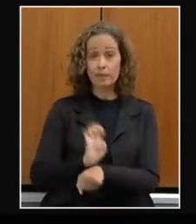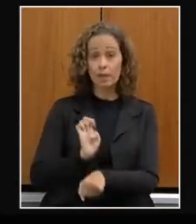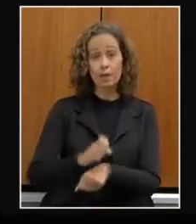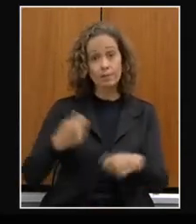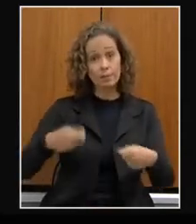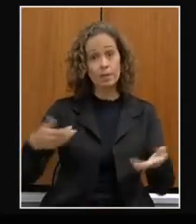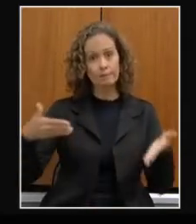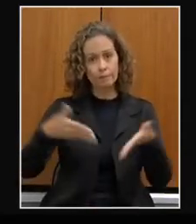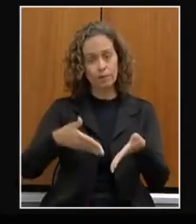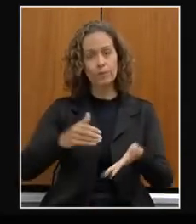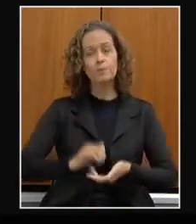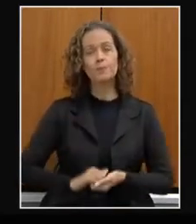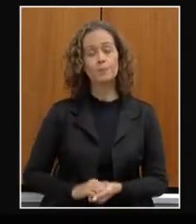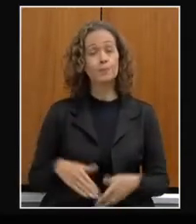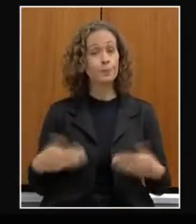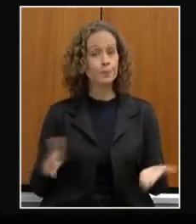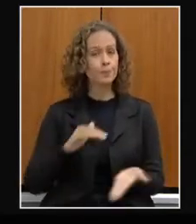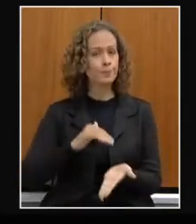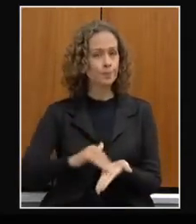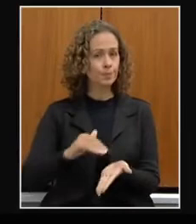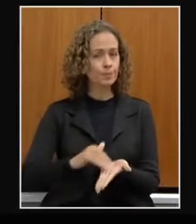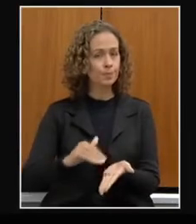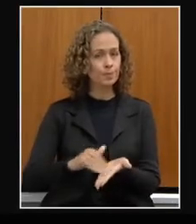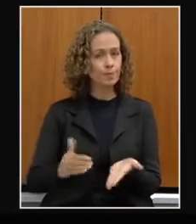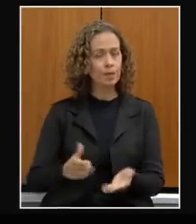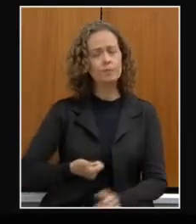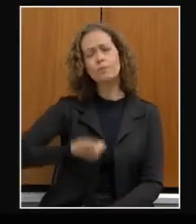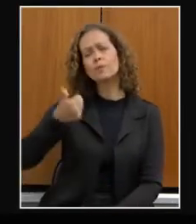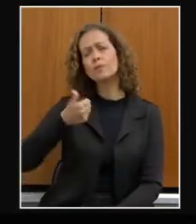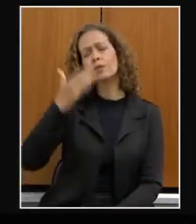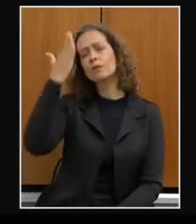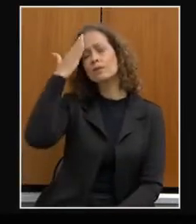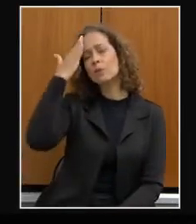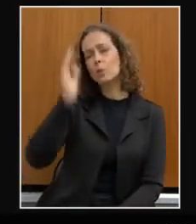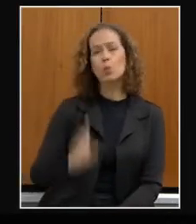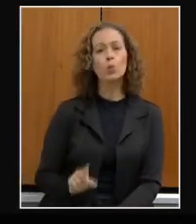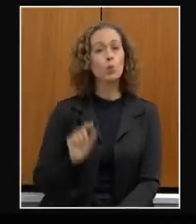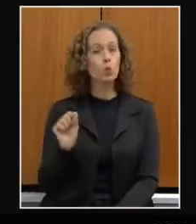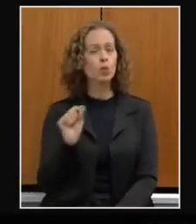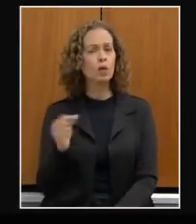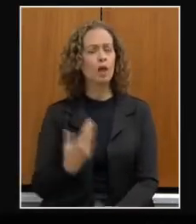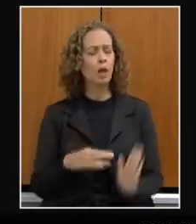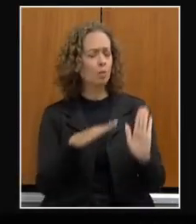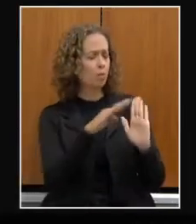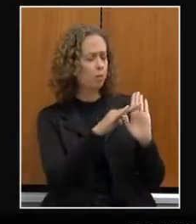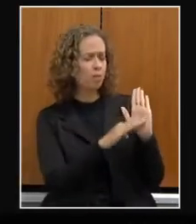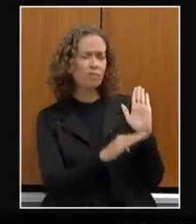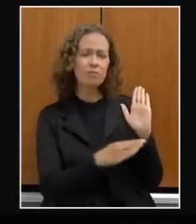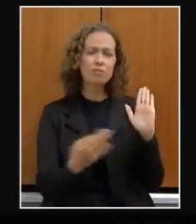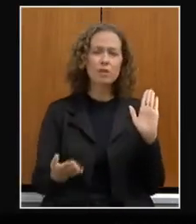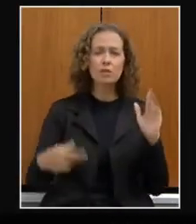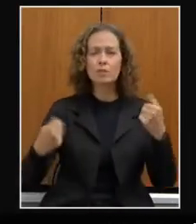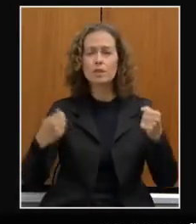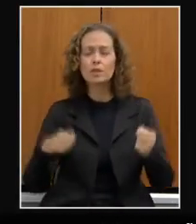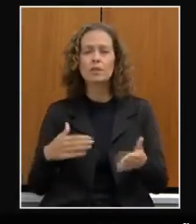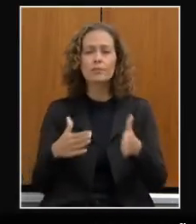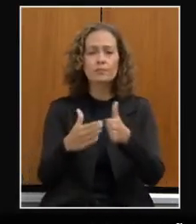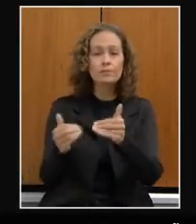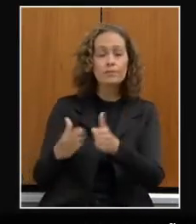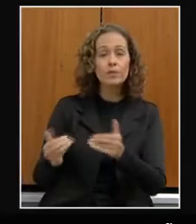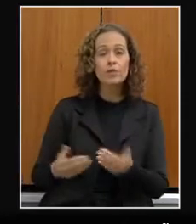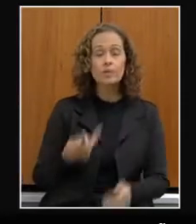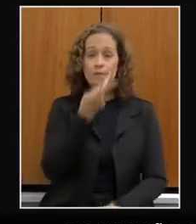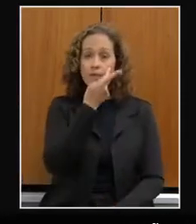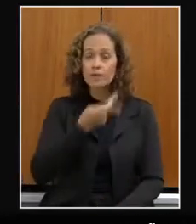secretário eu queria primeiro saber quais os critérios para que seja solicitada a realização de visita técnica da